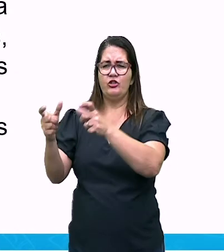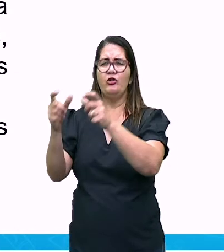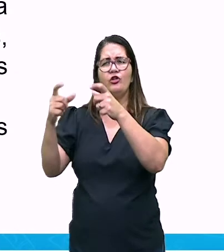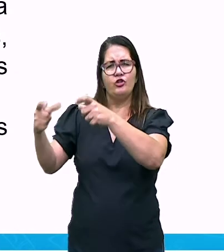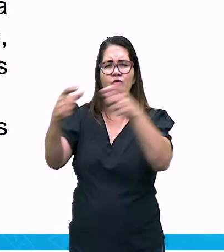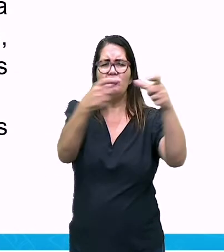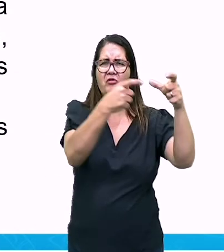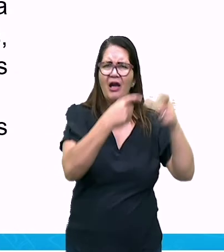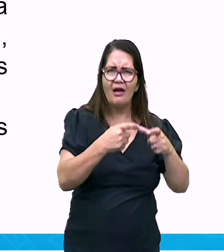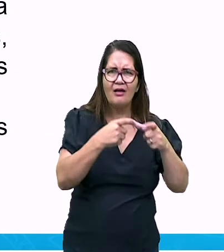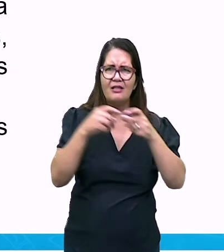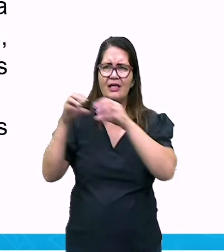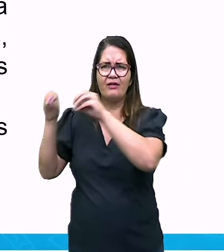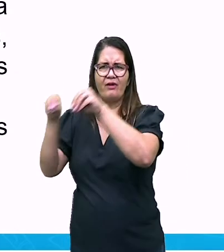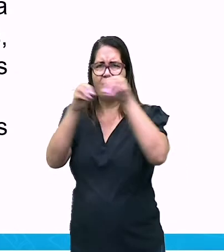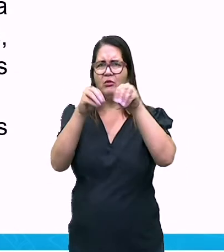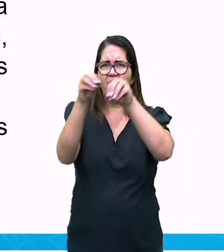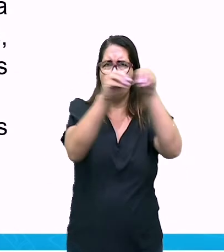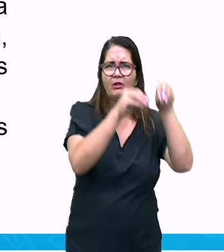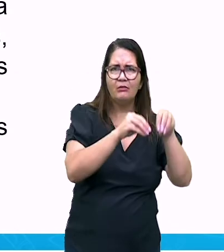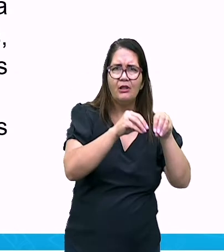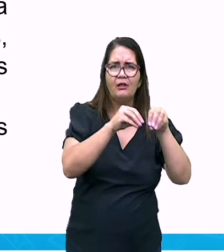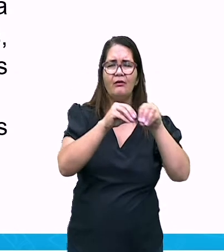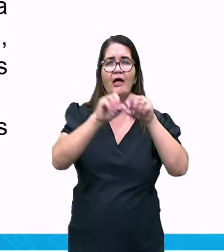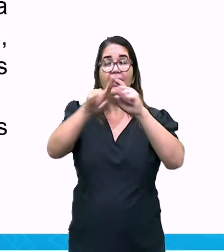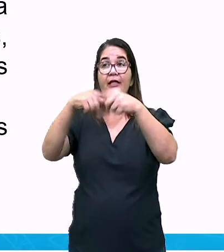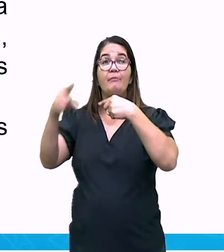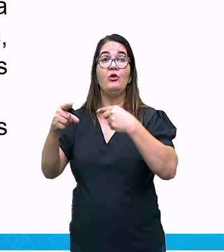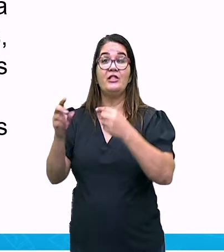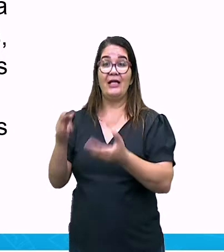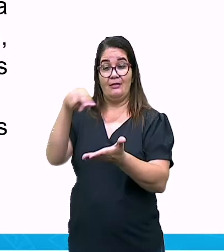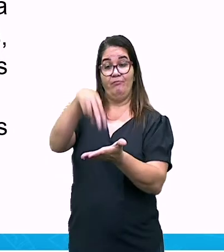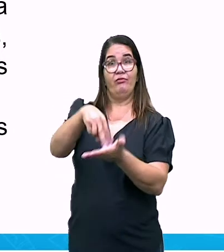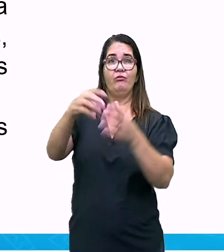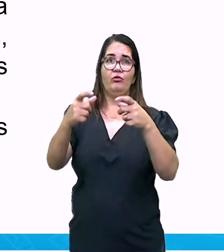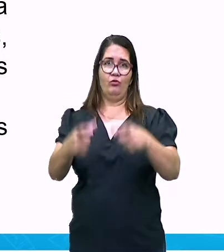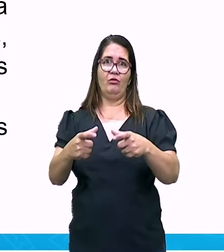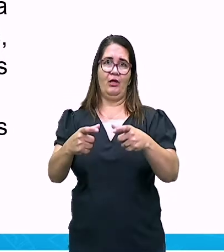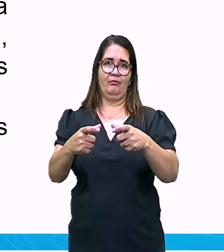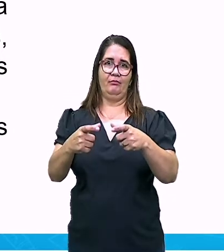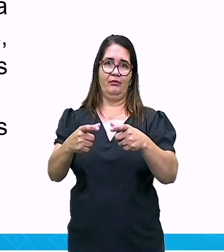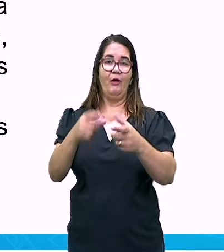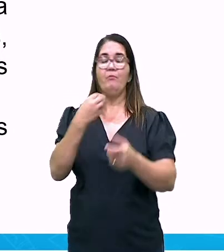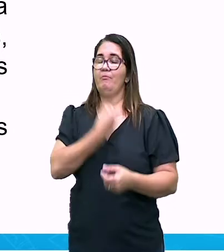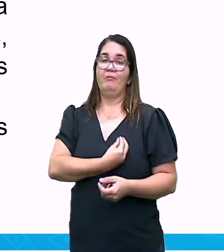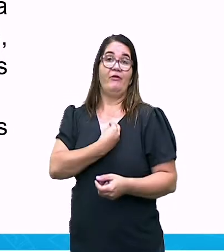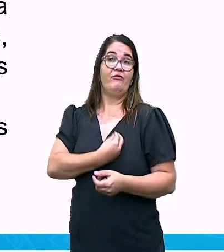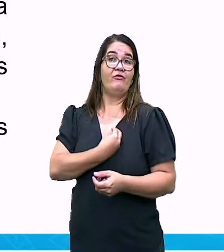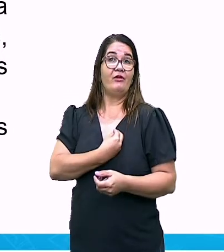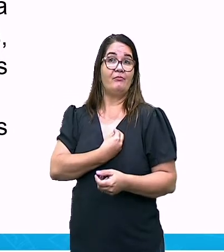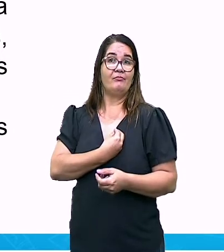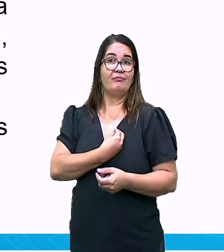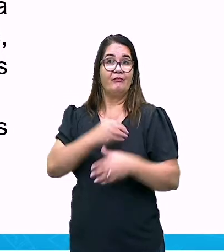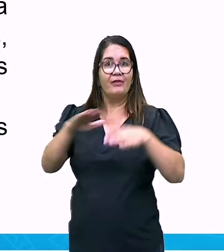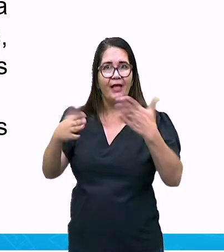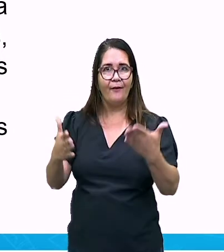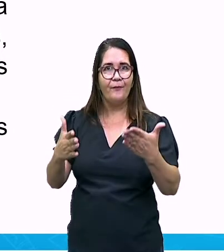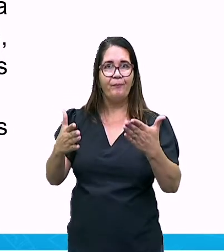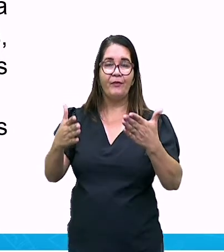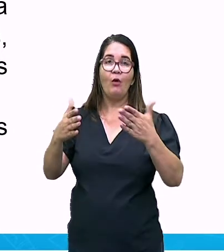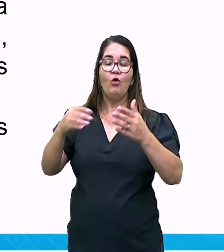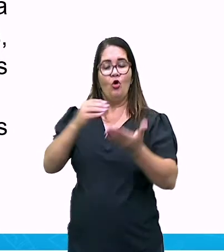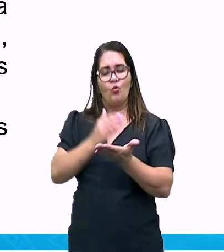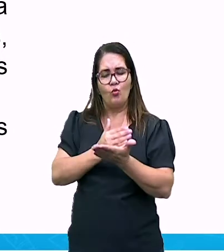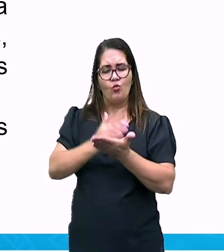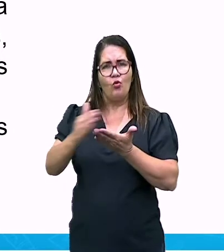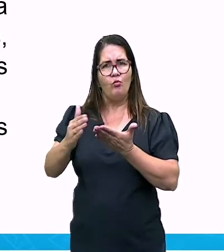Para administrar essa comunidade, os líderes criaram uma grande estrutura. Por causa da importância